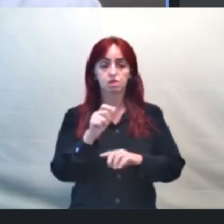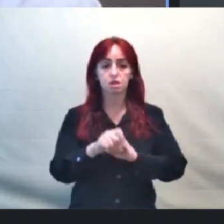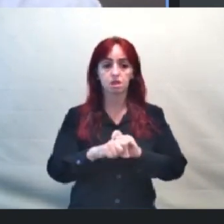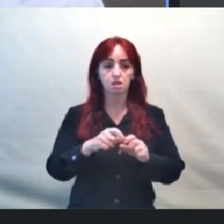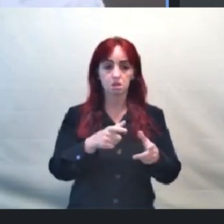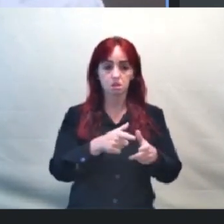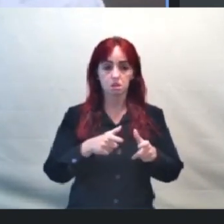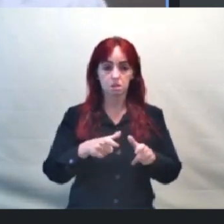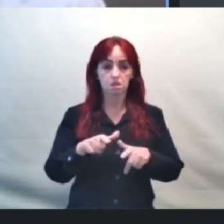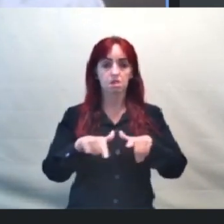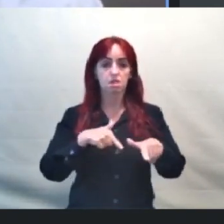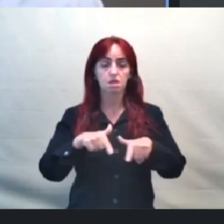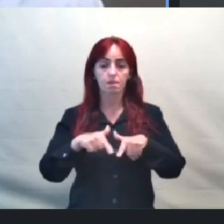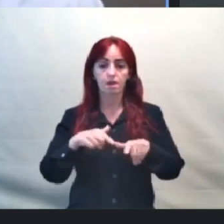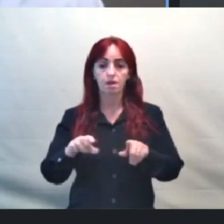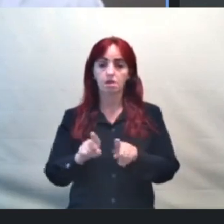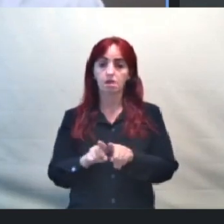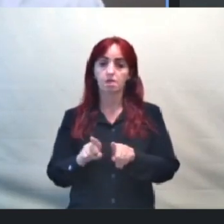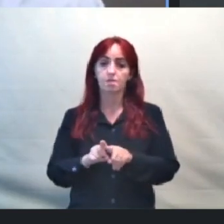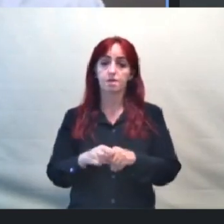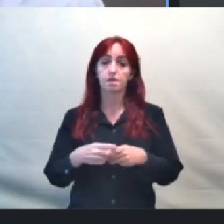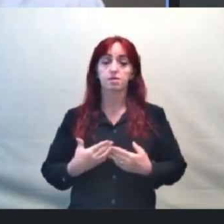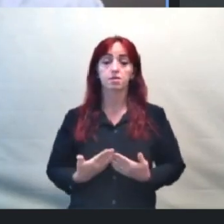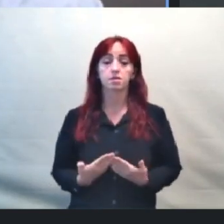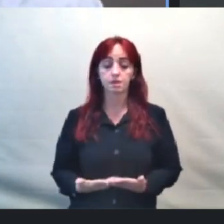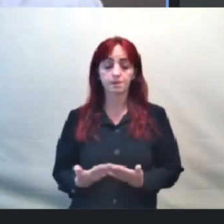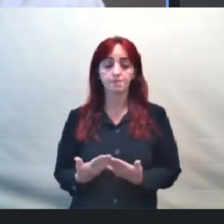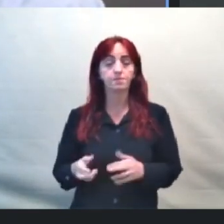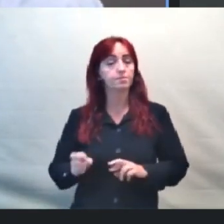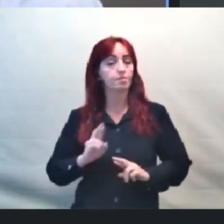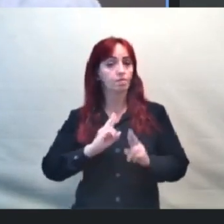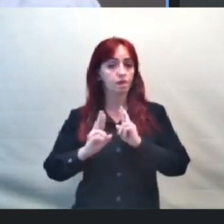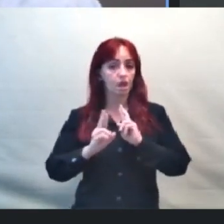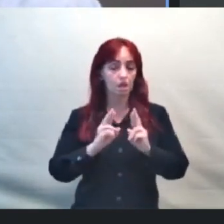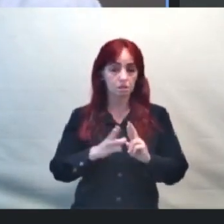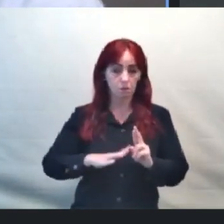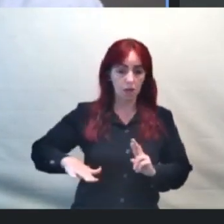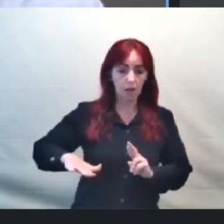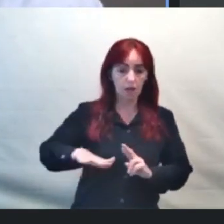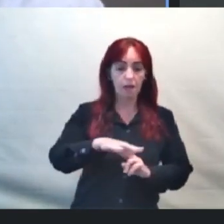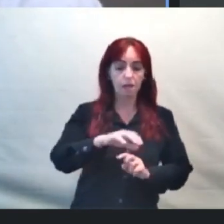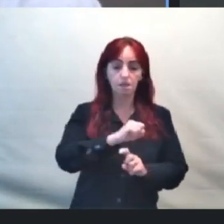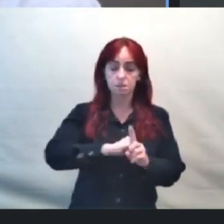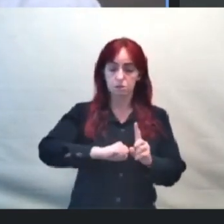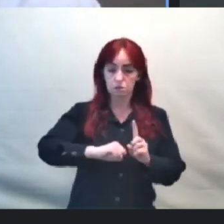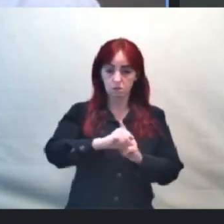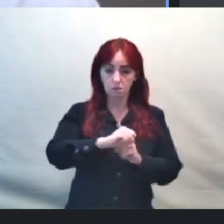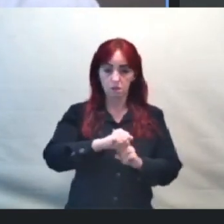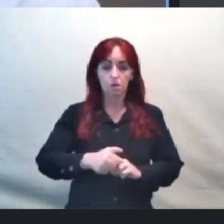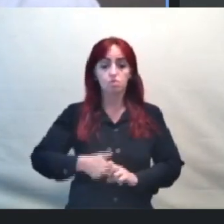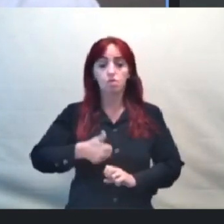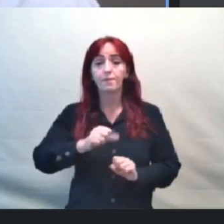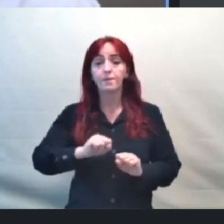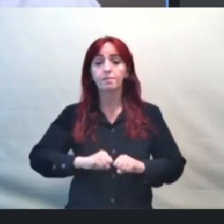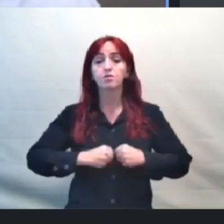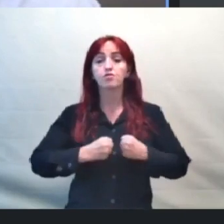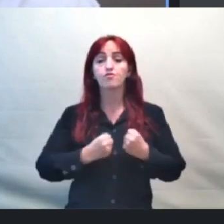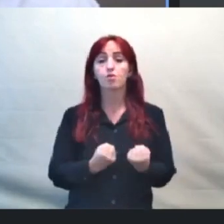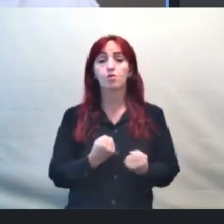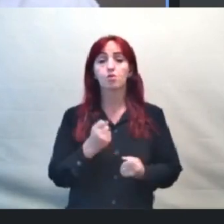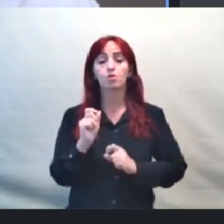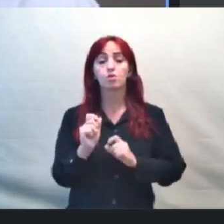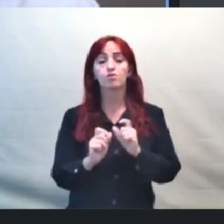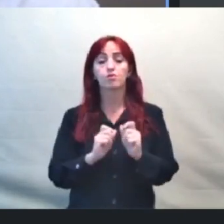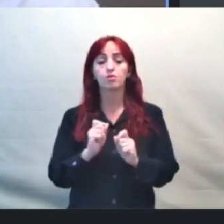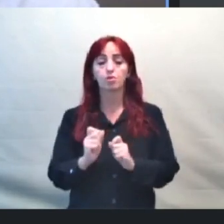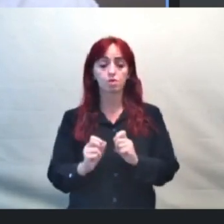de trabalho. E em relação à área da assistência social, né, eu acho que o primeiro esforço foi feito em relação